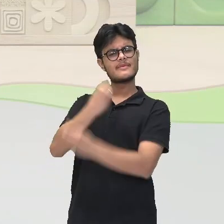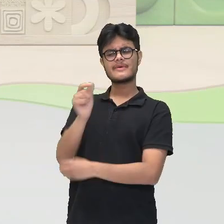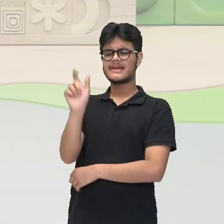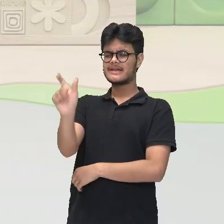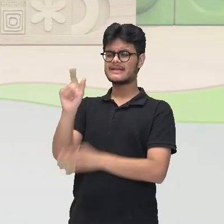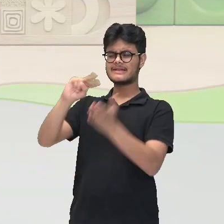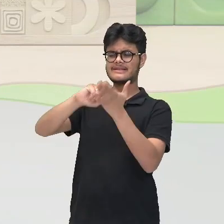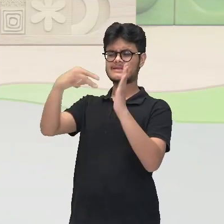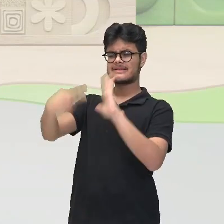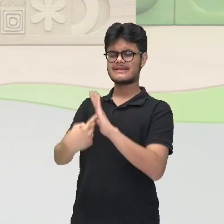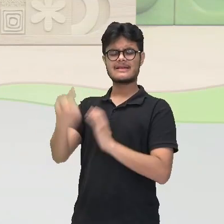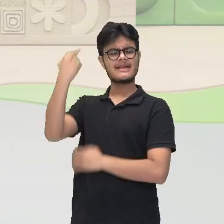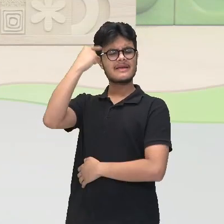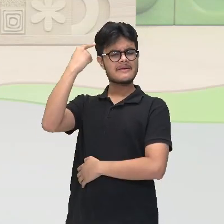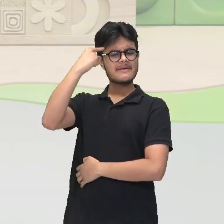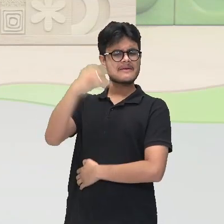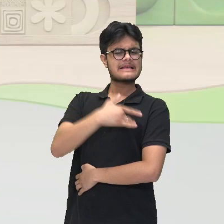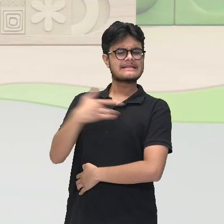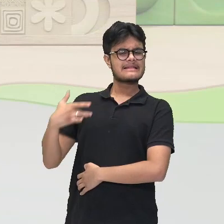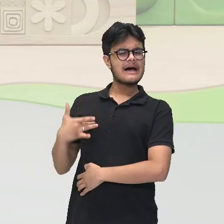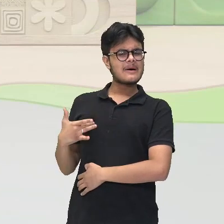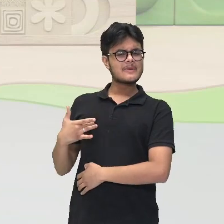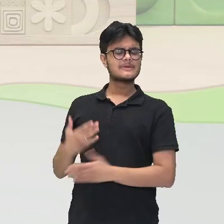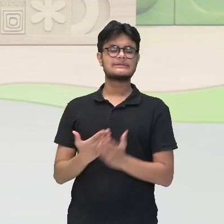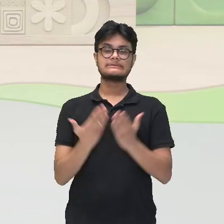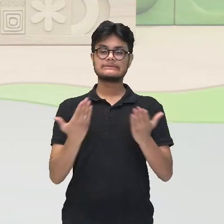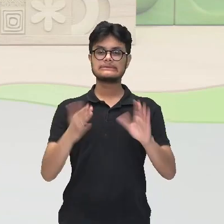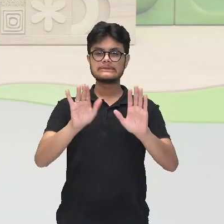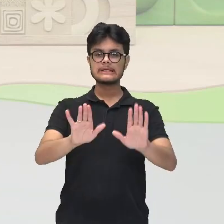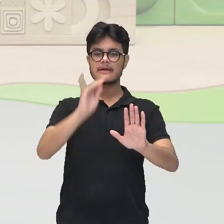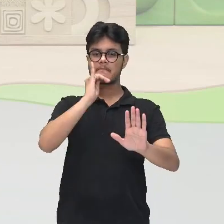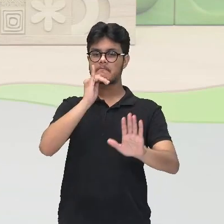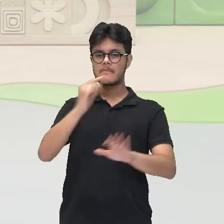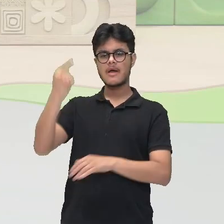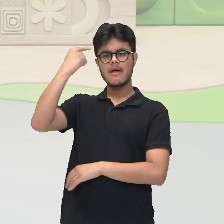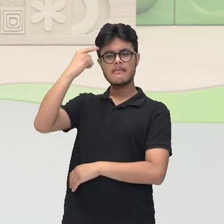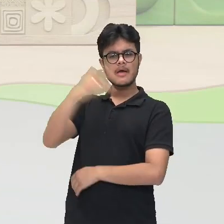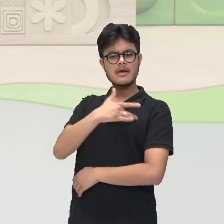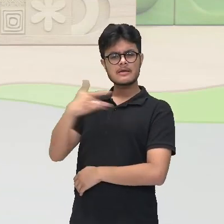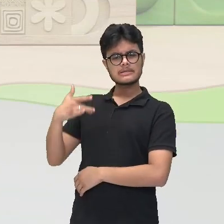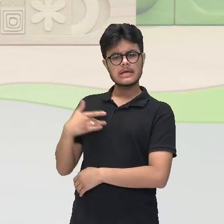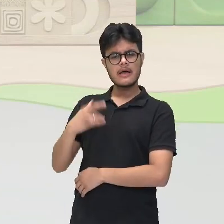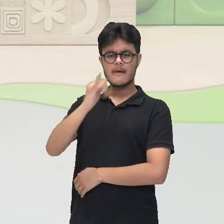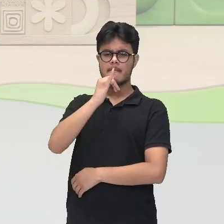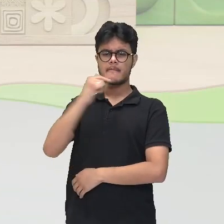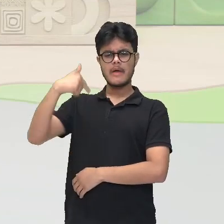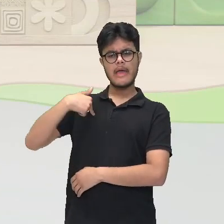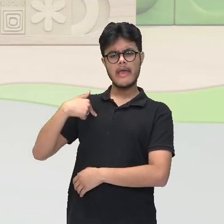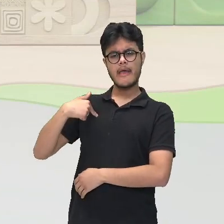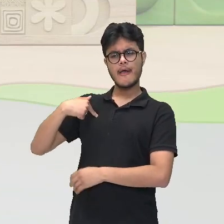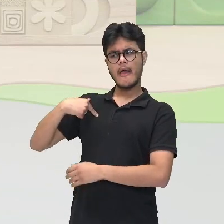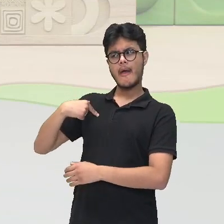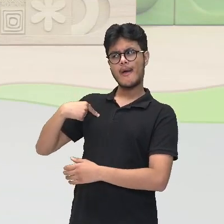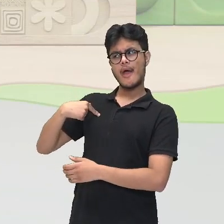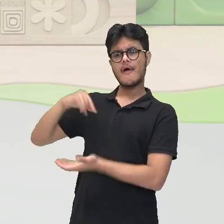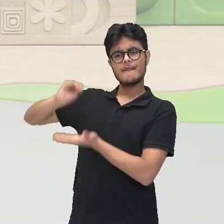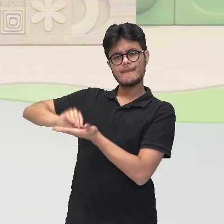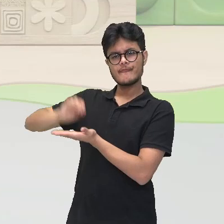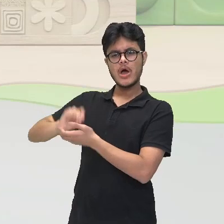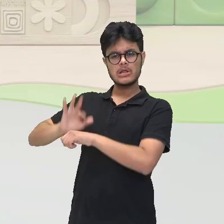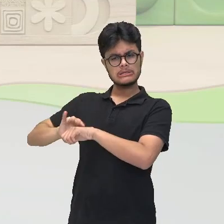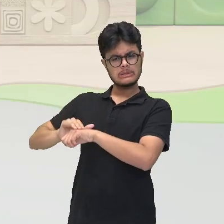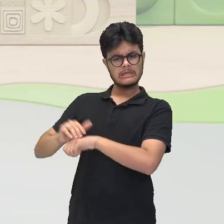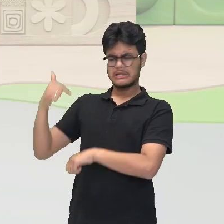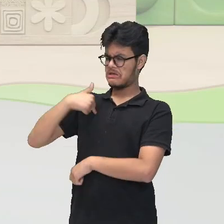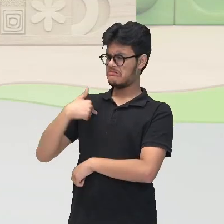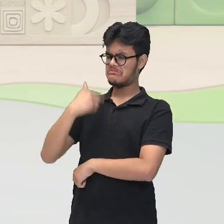que vem na cabeça de vocês? Normalmente a gente pensa que saúde é quando a gente não está doente, não é mesmo? Quando a gente